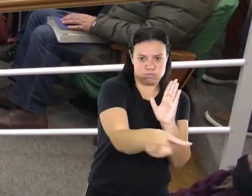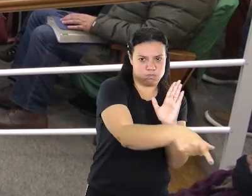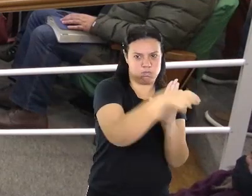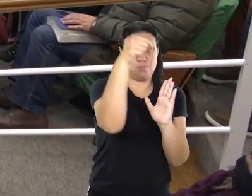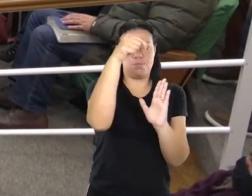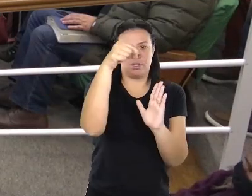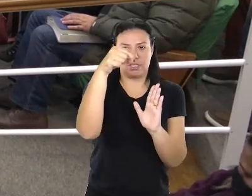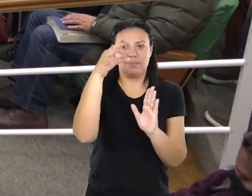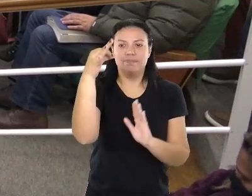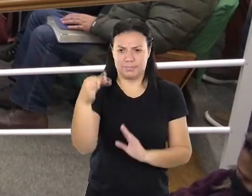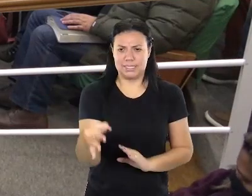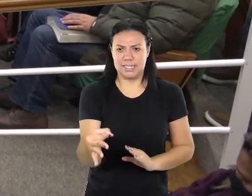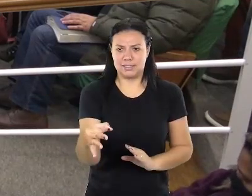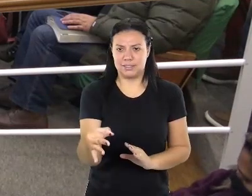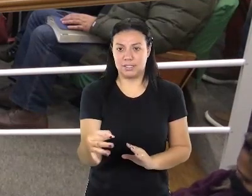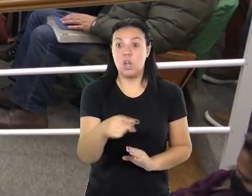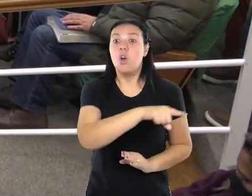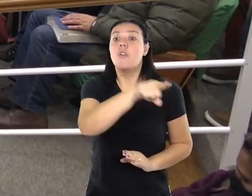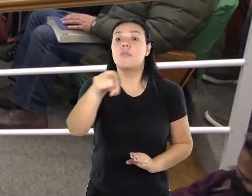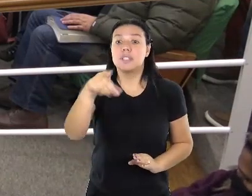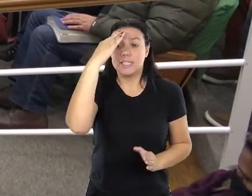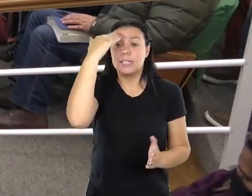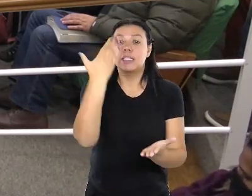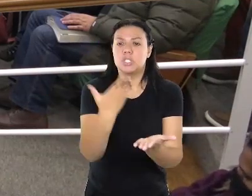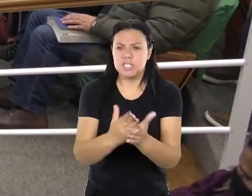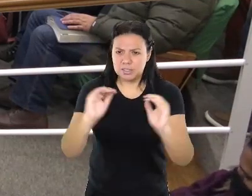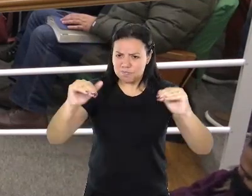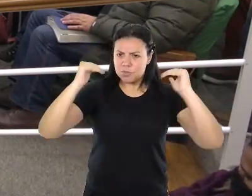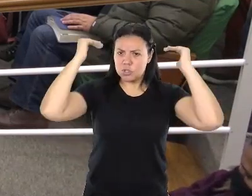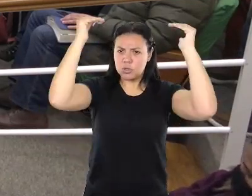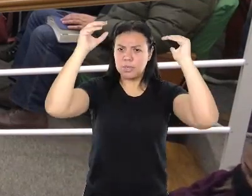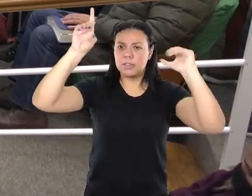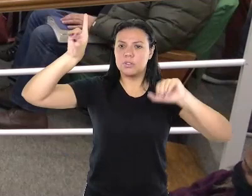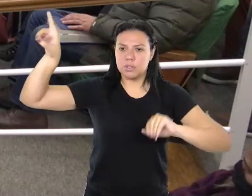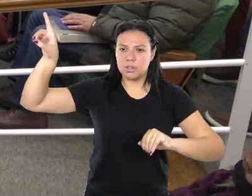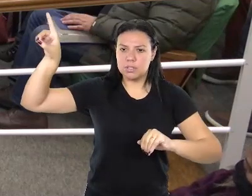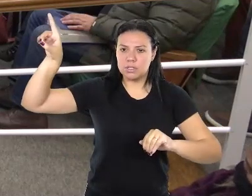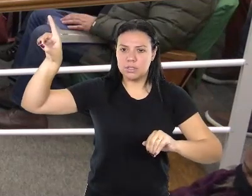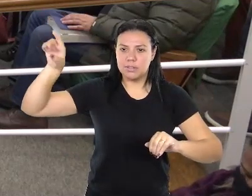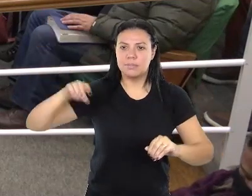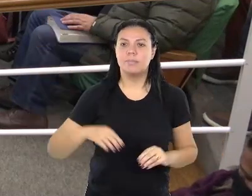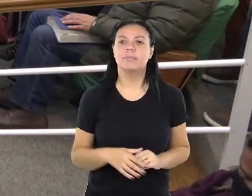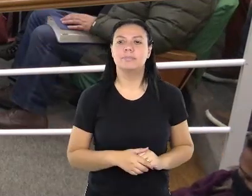Está certo? Você crê na soberania de Deus? Pronto. Deus é